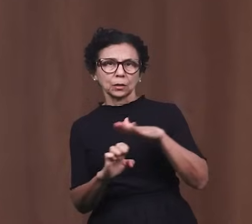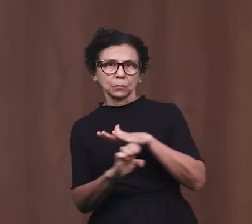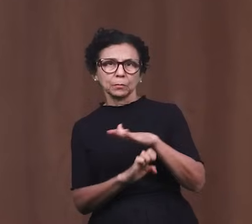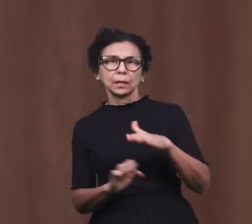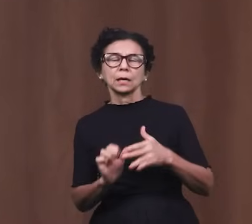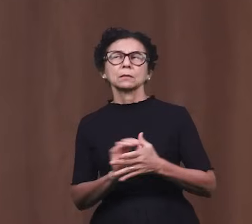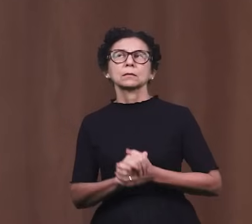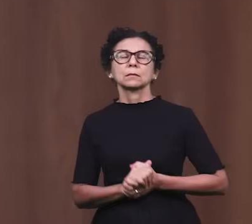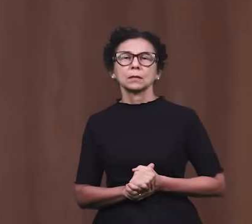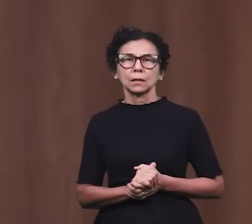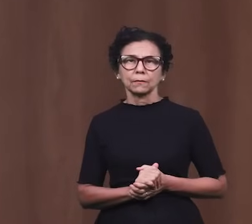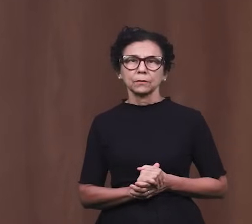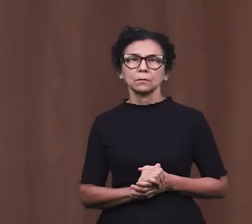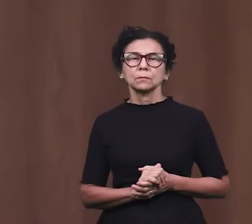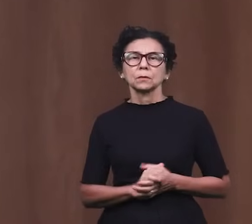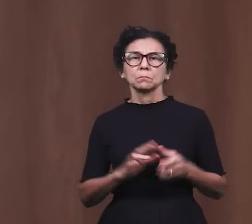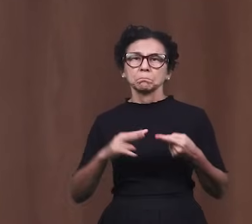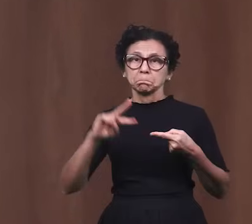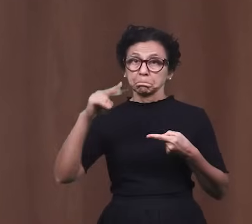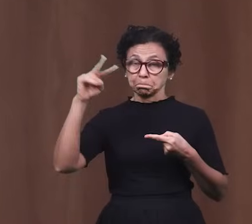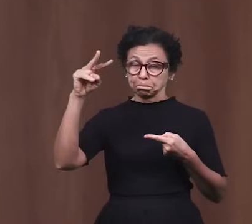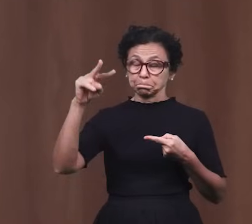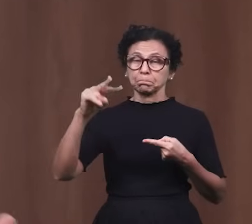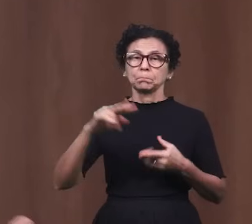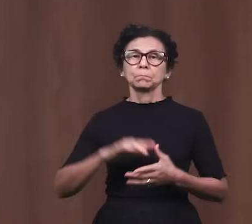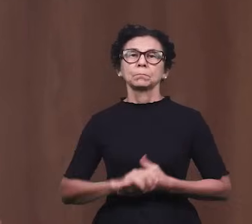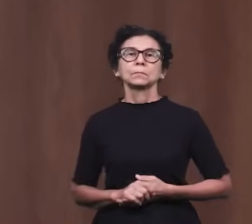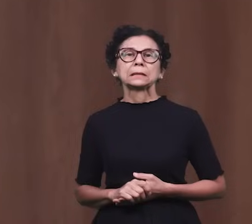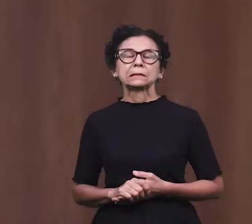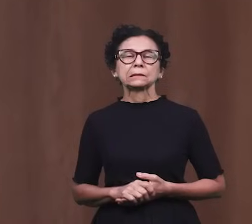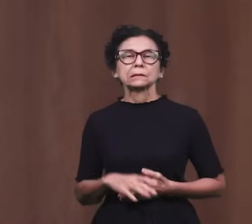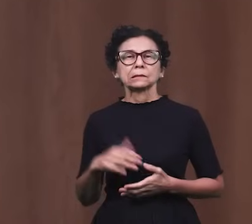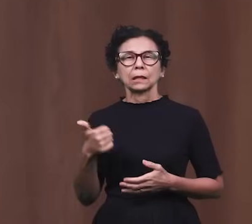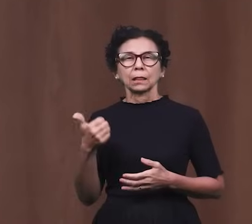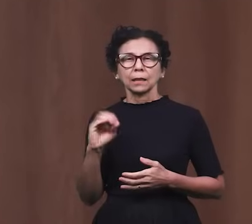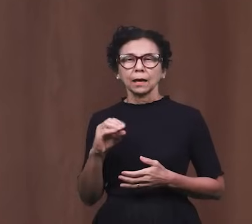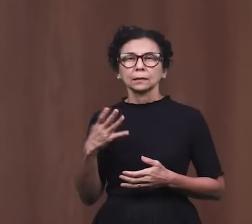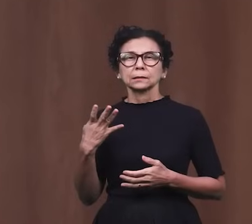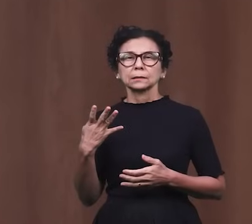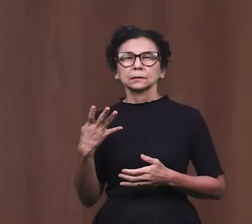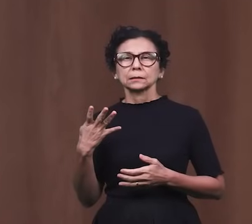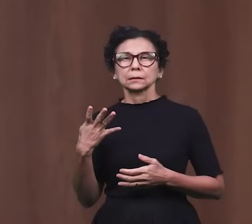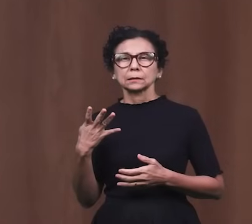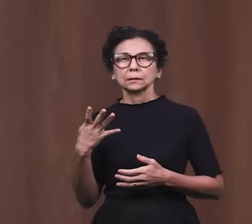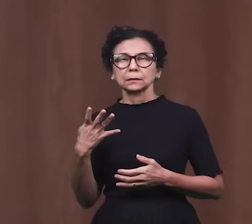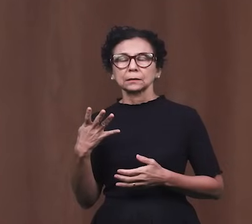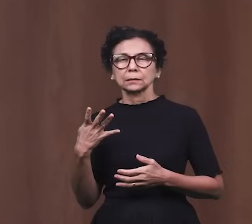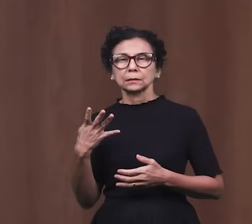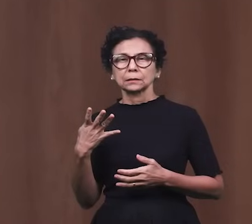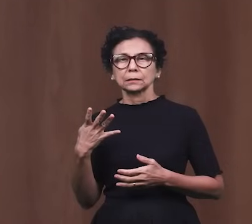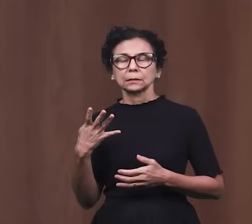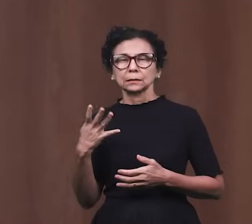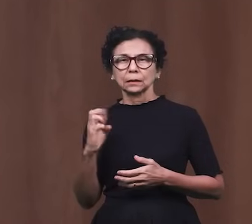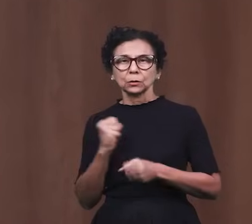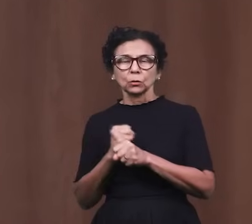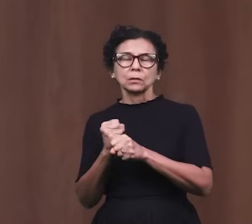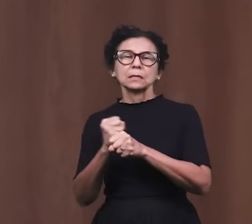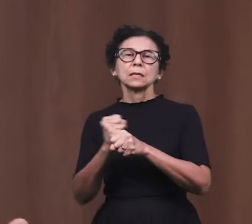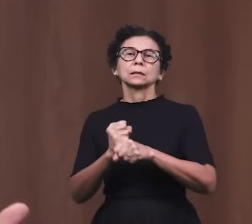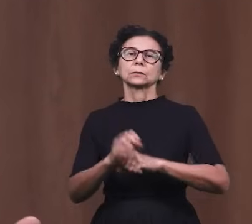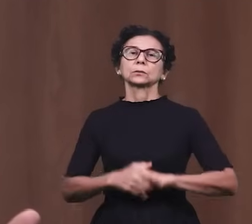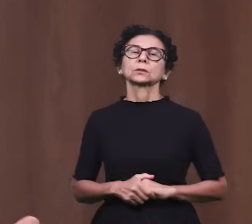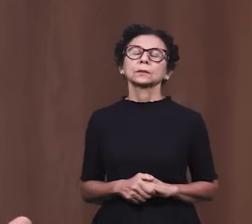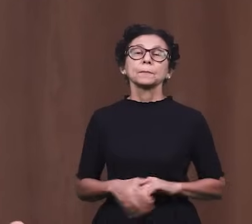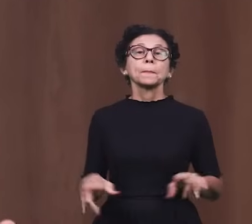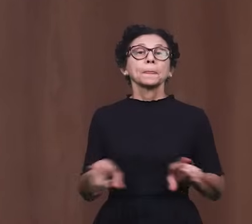que são listadas na Nasdaq, que tiveram valorização muito expressiva nos últimos 10 a 14 anos. Então, continua sendo